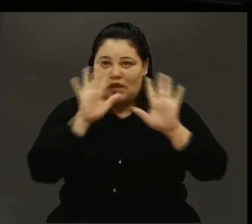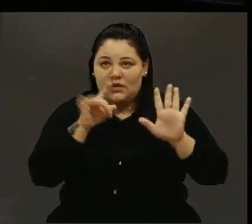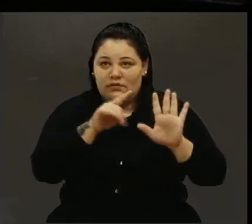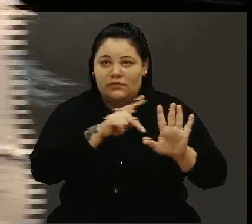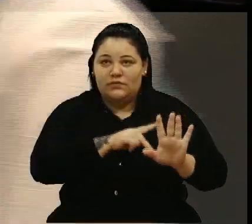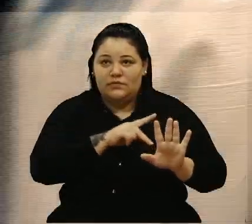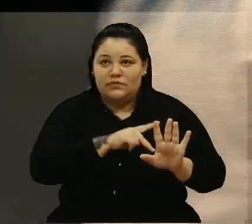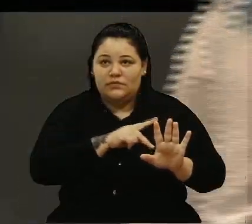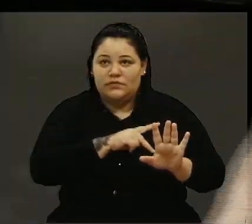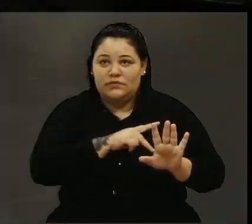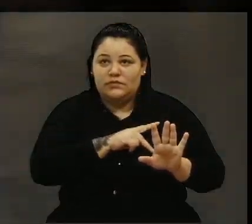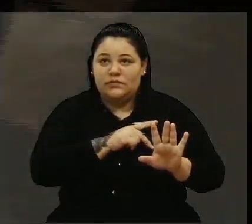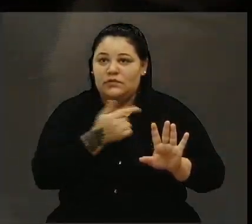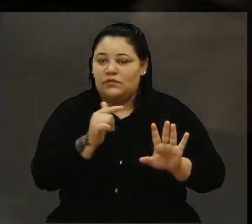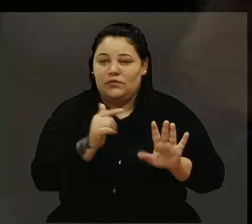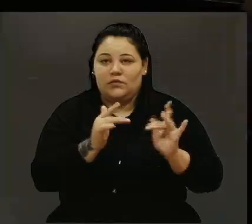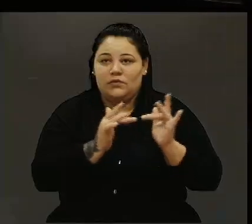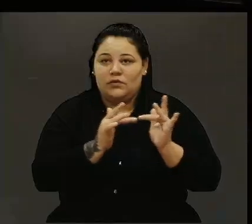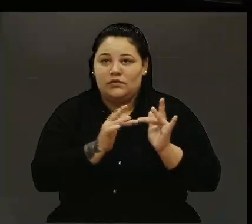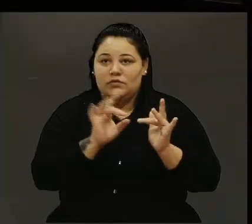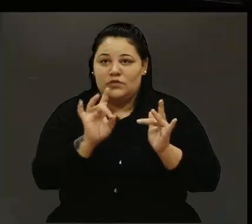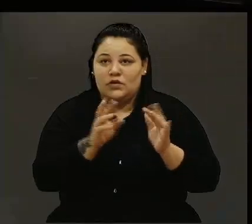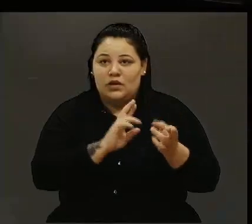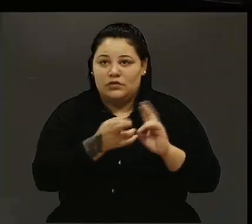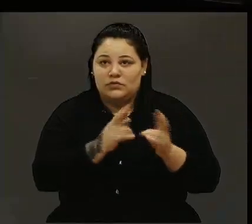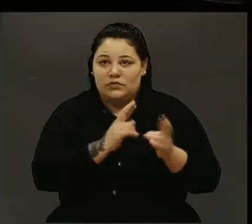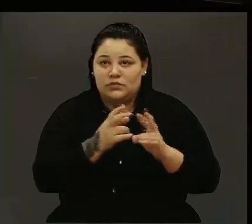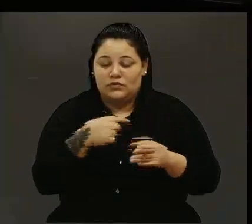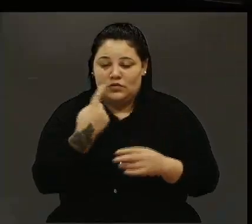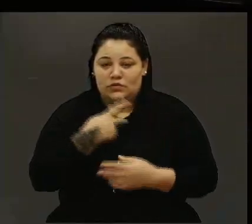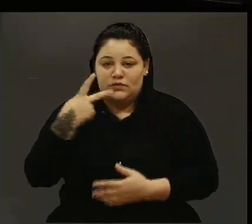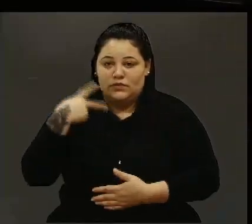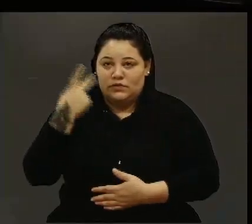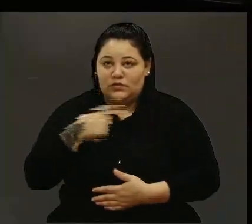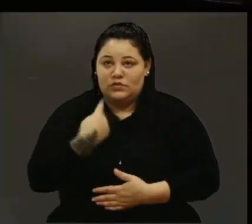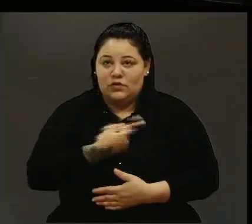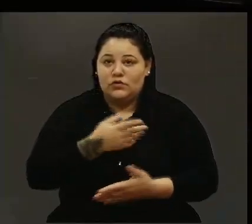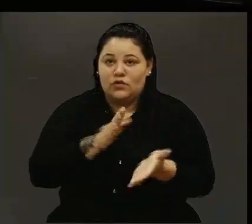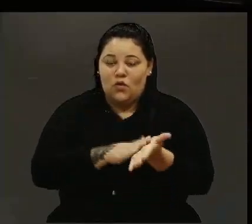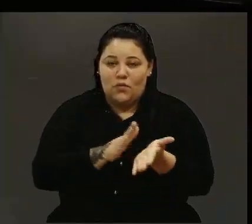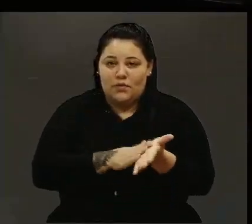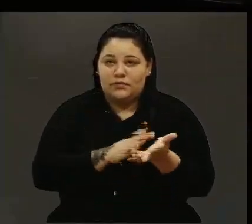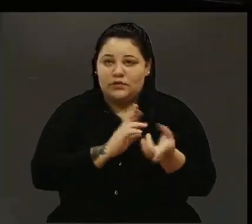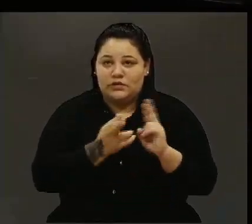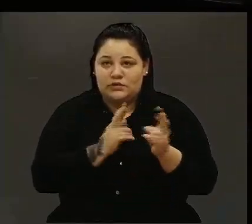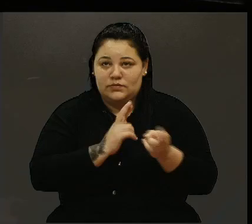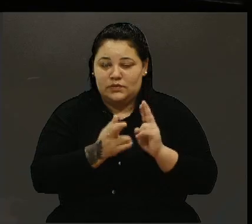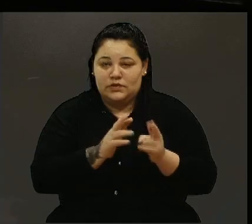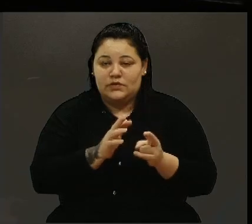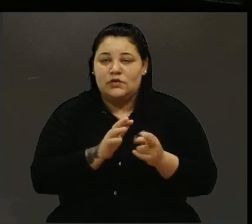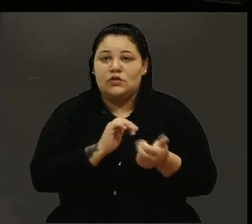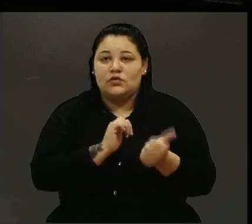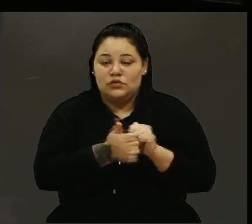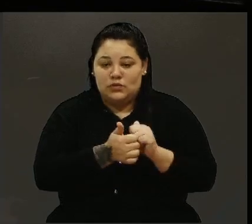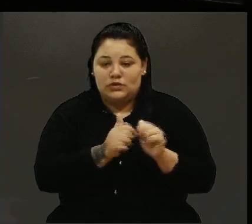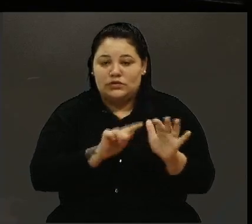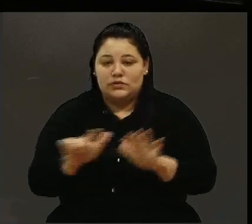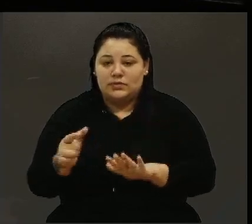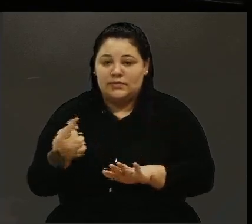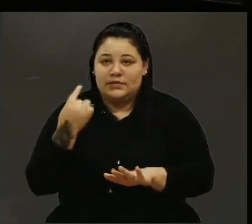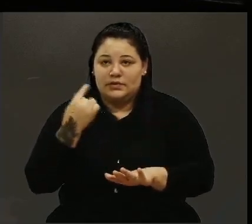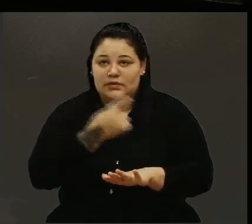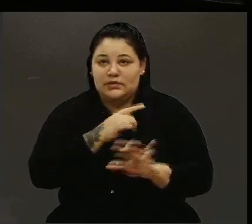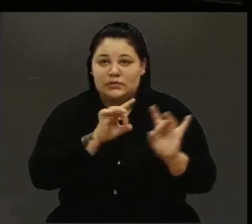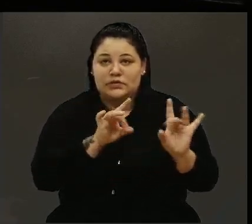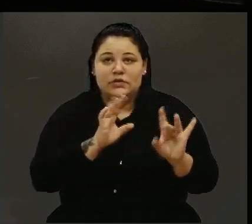que não mantém relação exclusivamente com nós, vereadores. Nós também fizemos uma cobrança significativa relativa ao FIESPORT na semana passada, em especial a vereadora Daiane